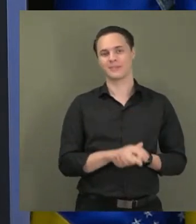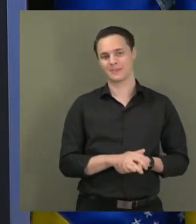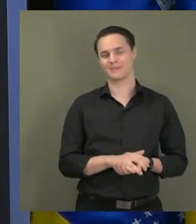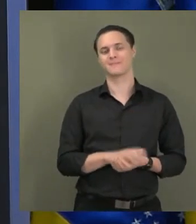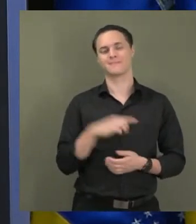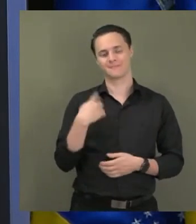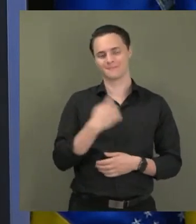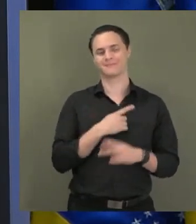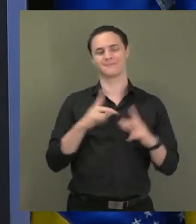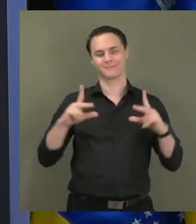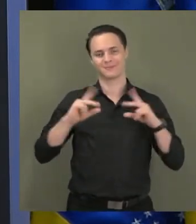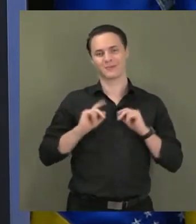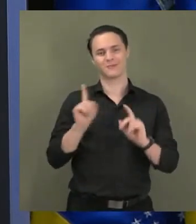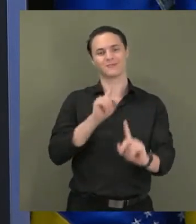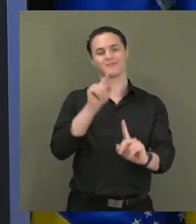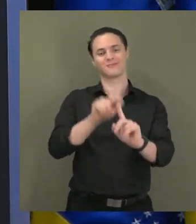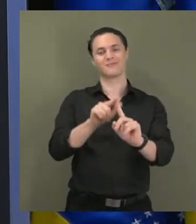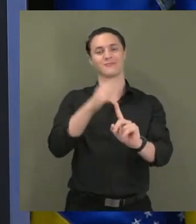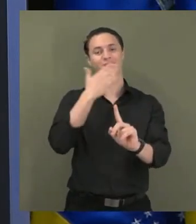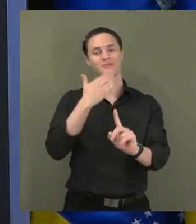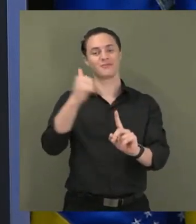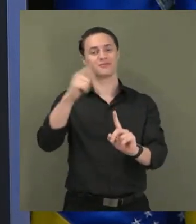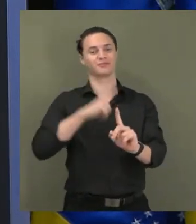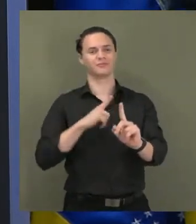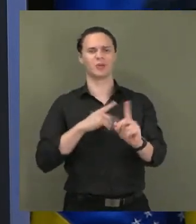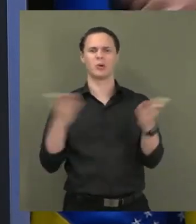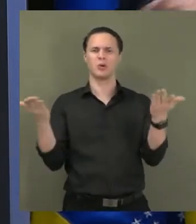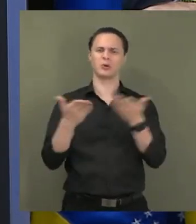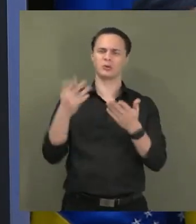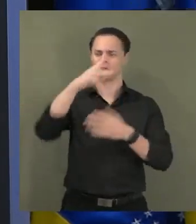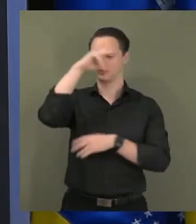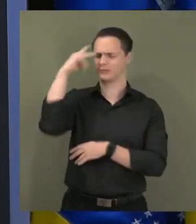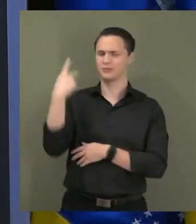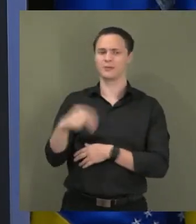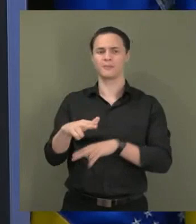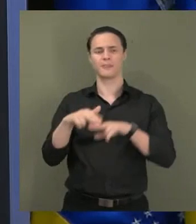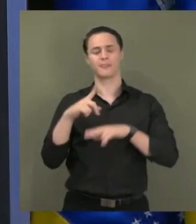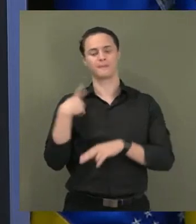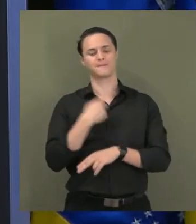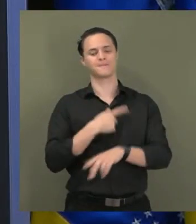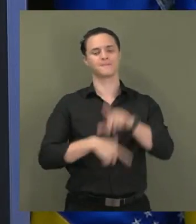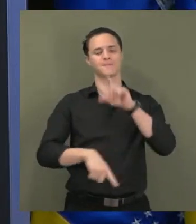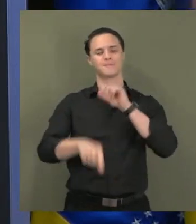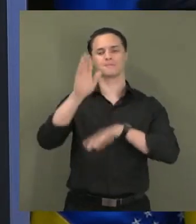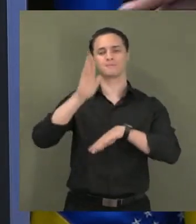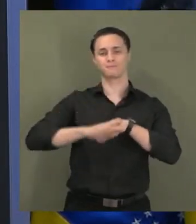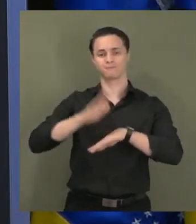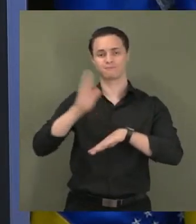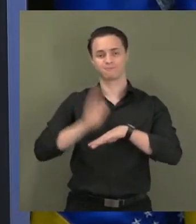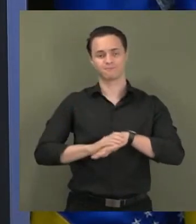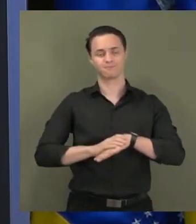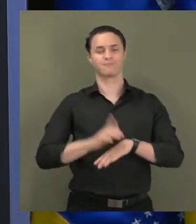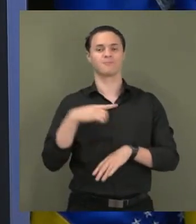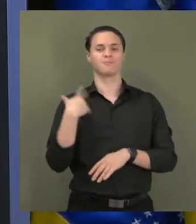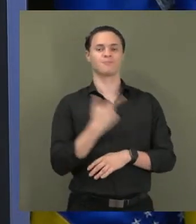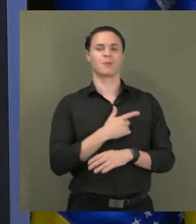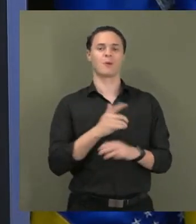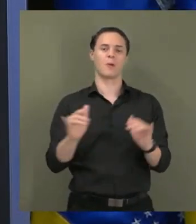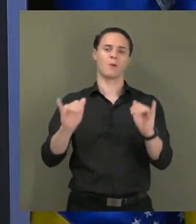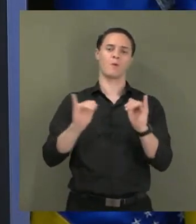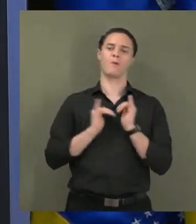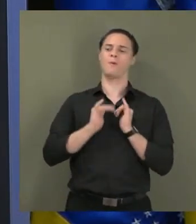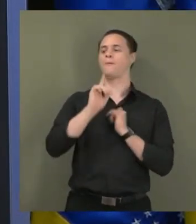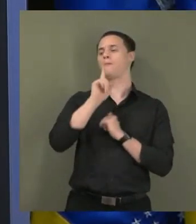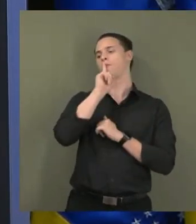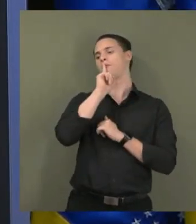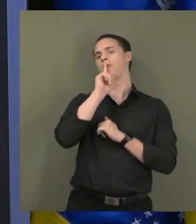merecemos um destino melhor, uma provação que a gente está passando, muito por nossas escolhas, muito por nossa omissão. Mas